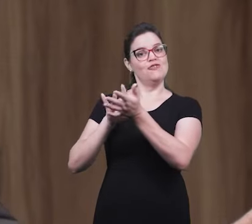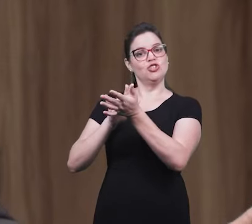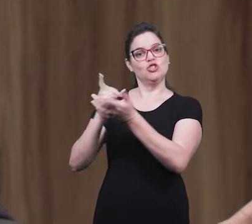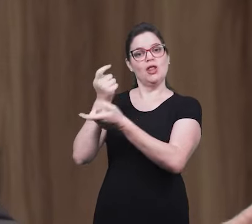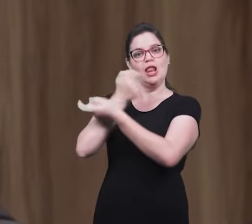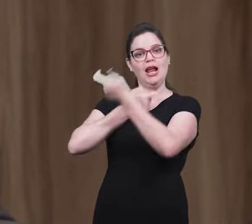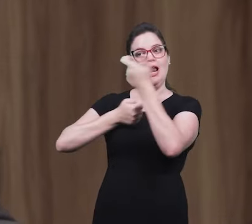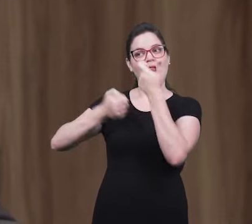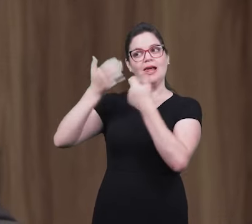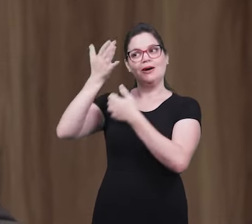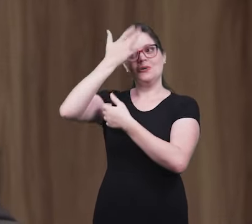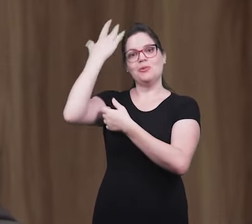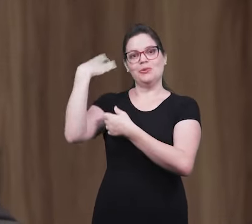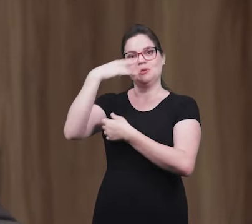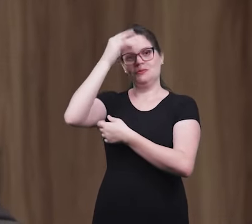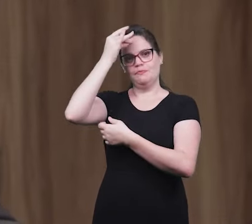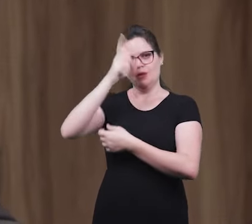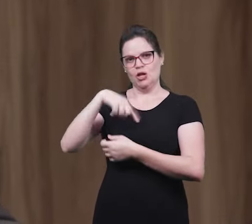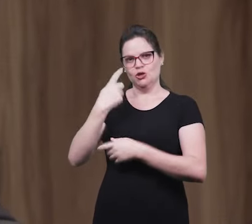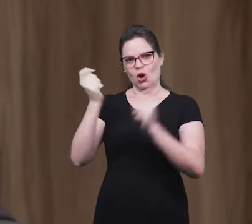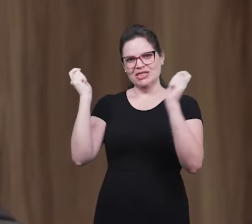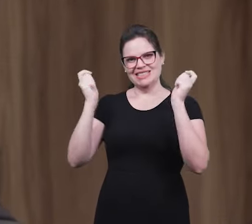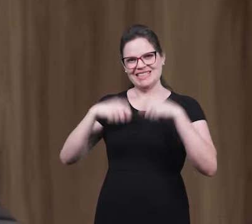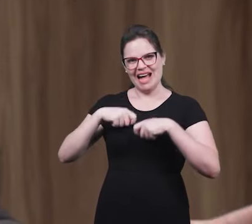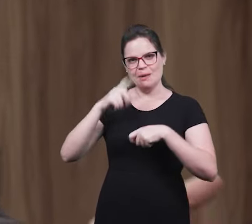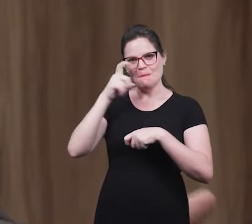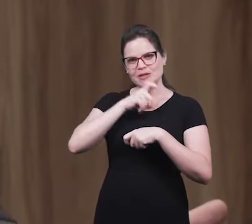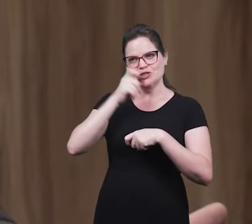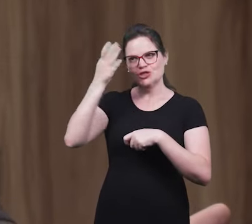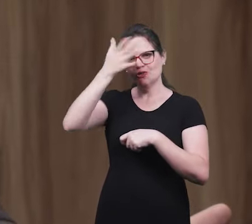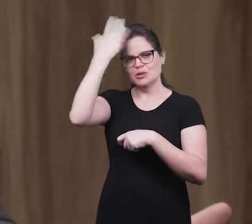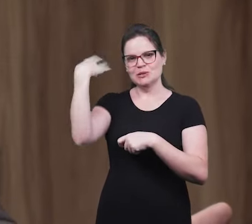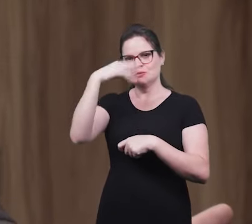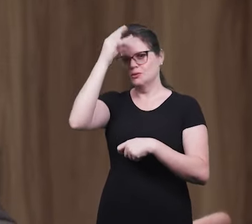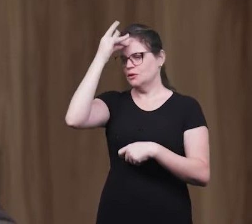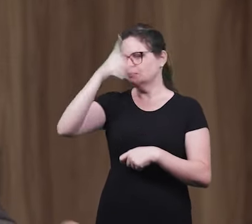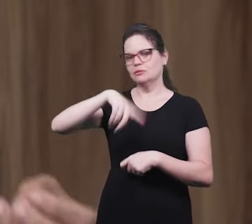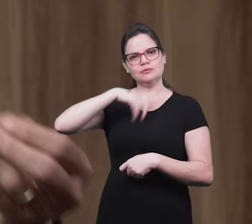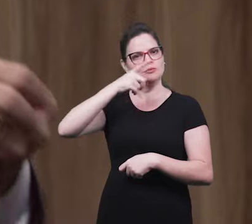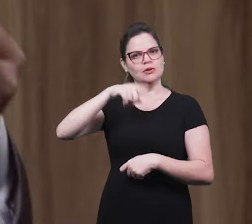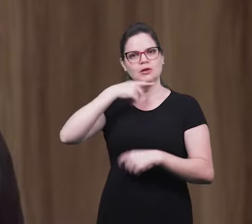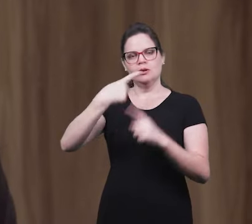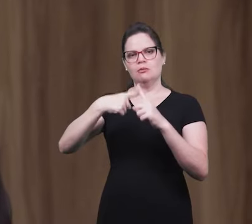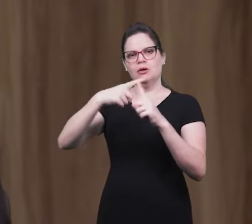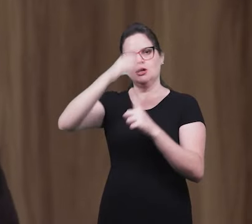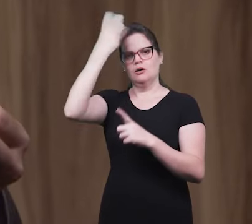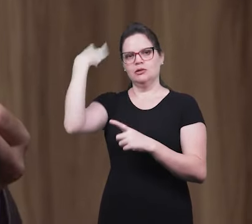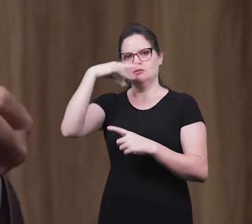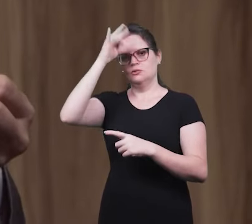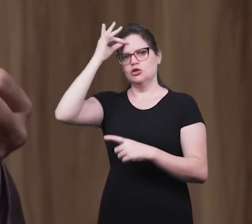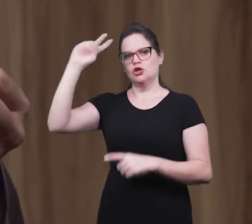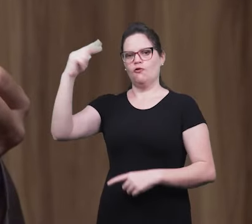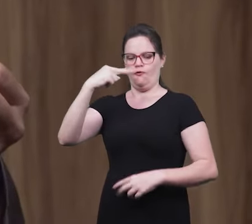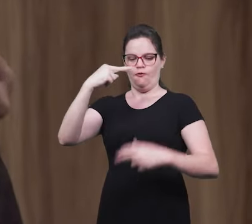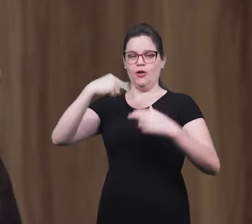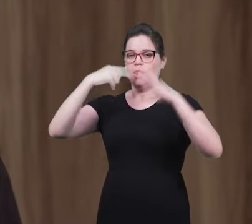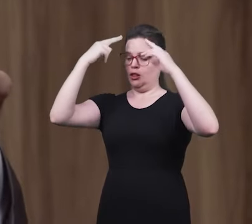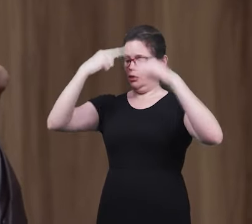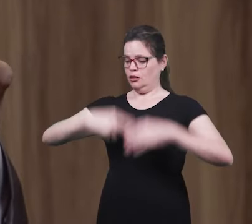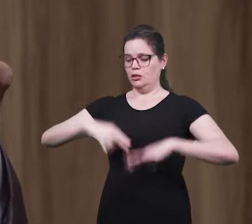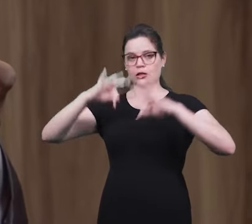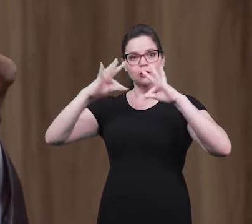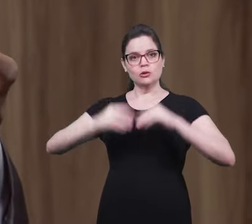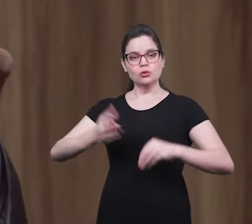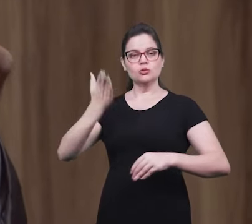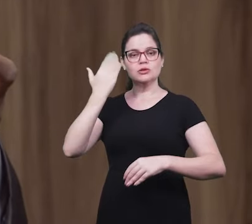Santo vê o nosso interior. Então o Evangelho é uma coisa muito séria. A salvação é uma coisa muito séria, que nós